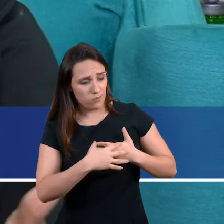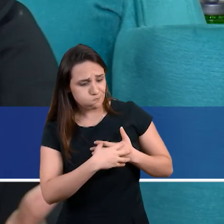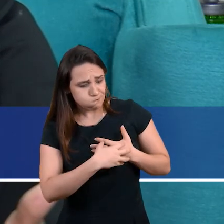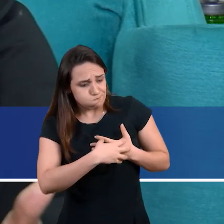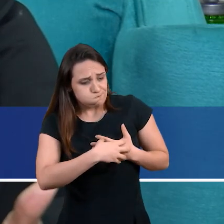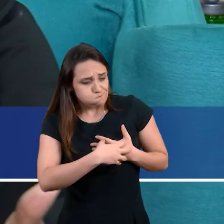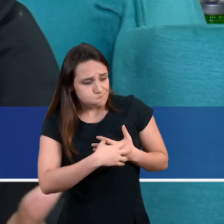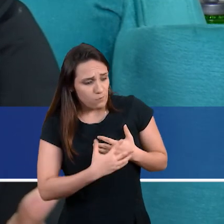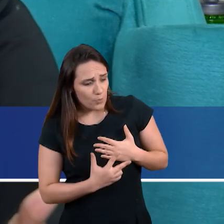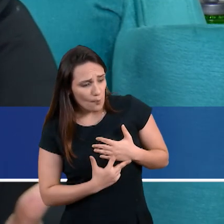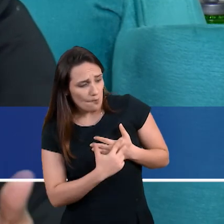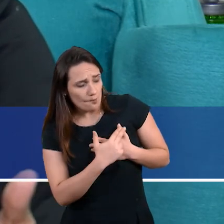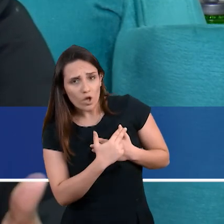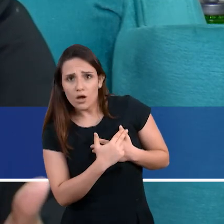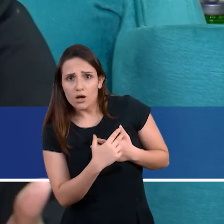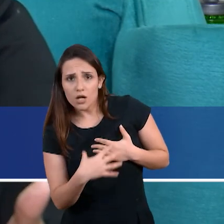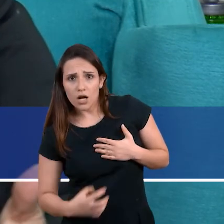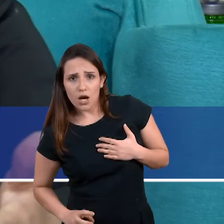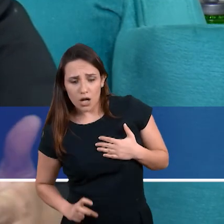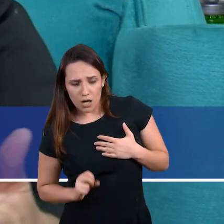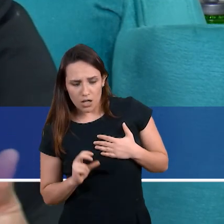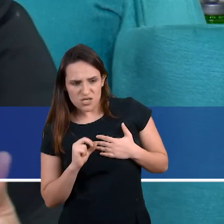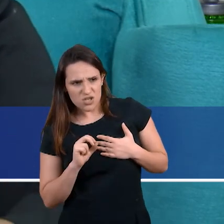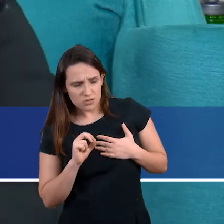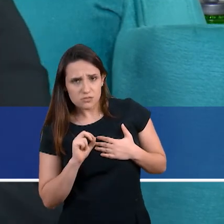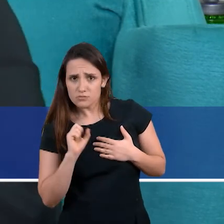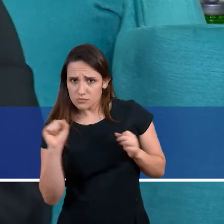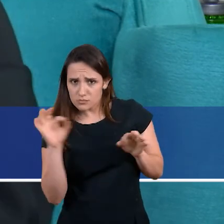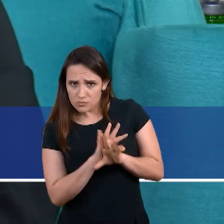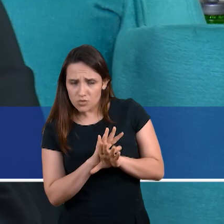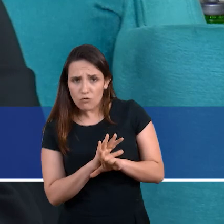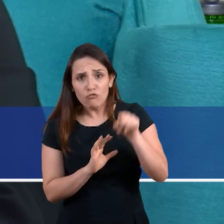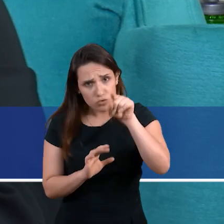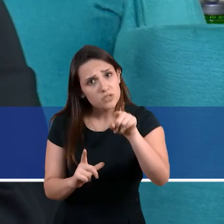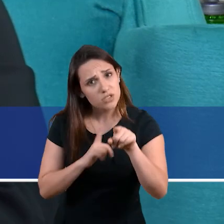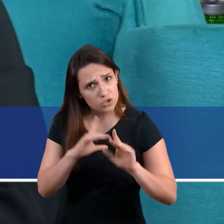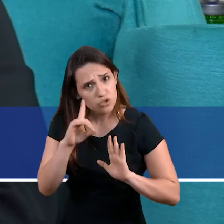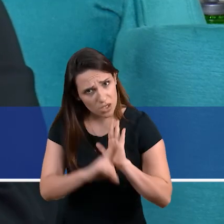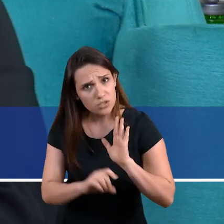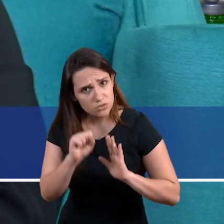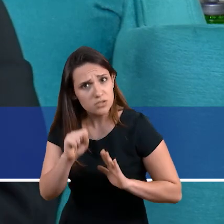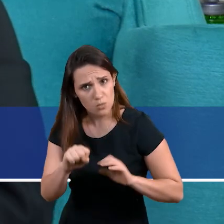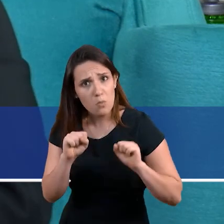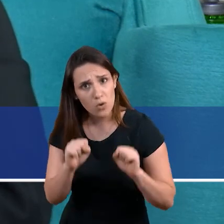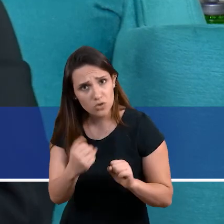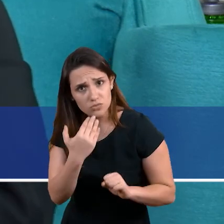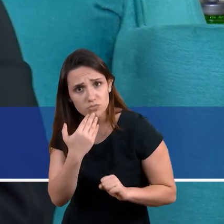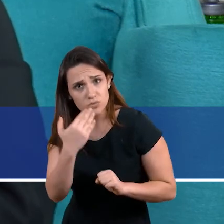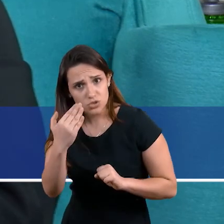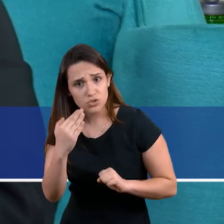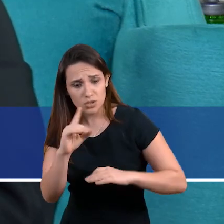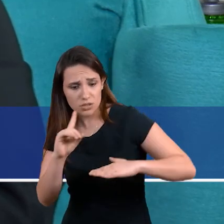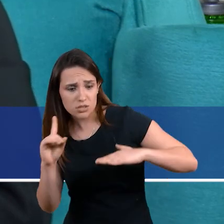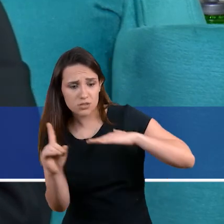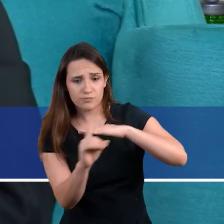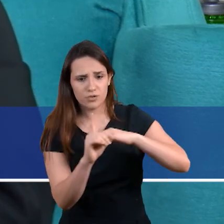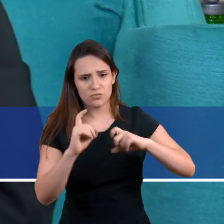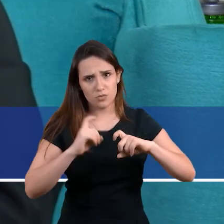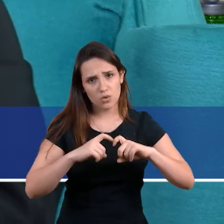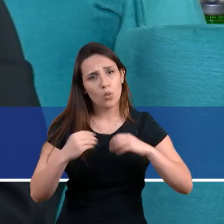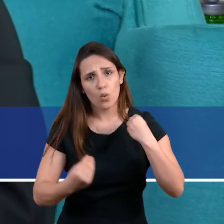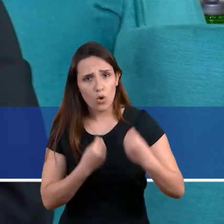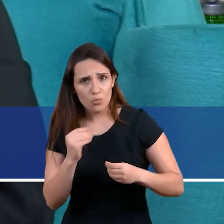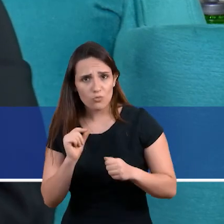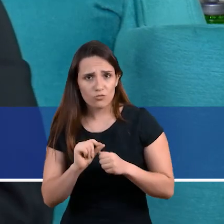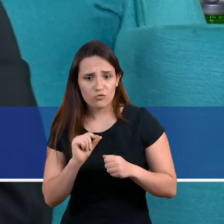de um tumor mamário tem conhecimento naquele momento de que elas podem ter acesso a essa